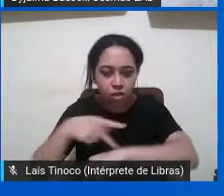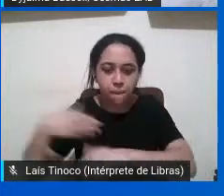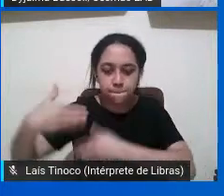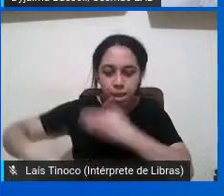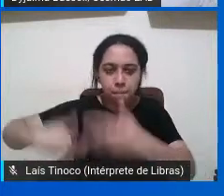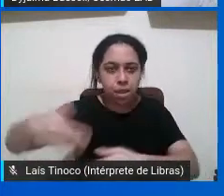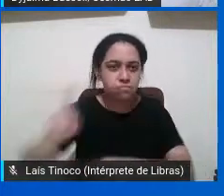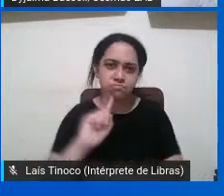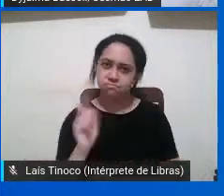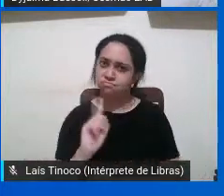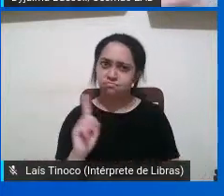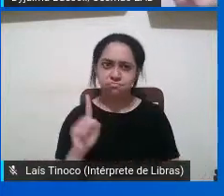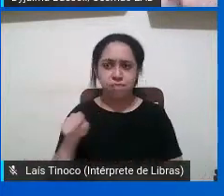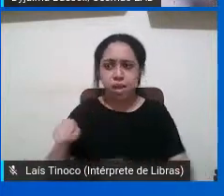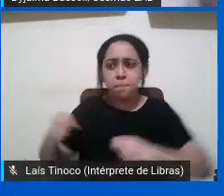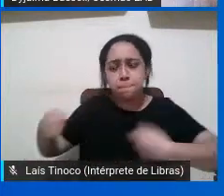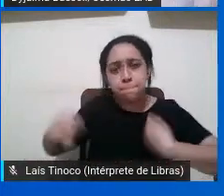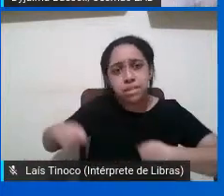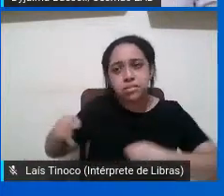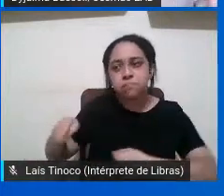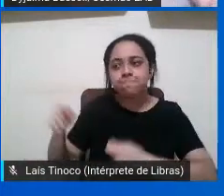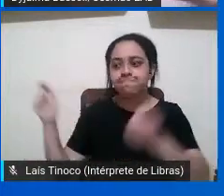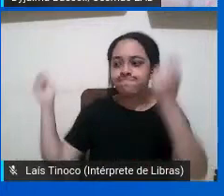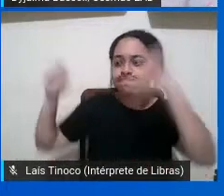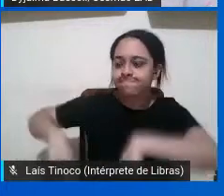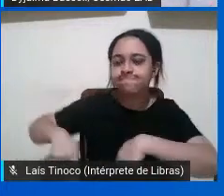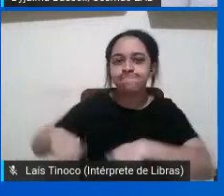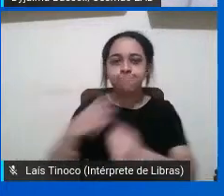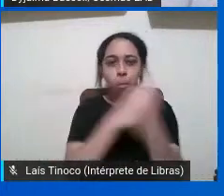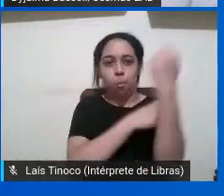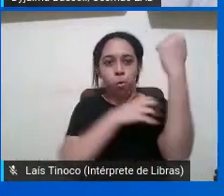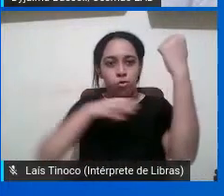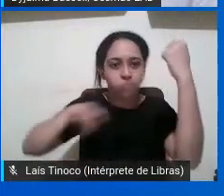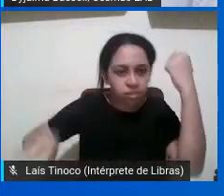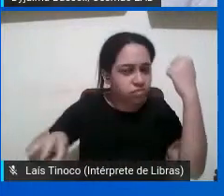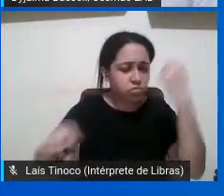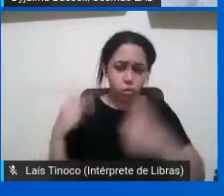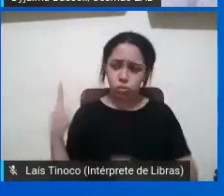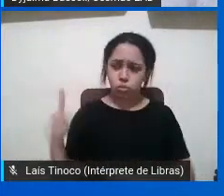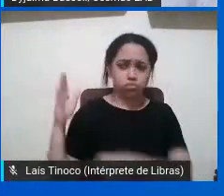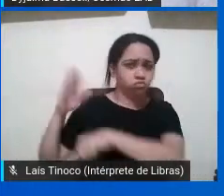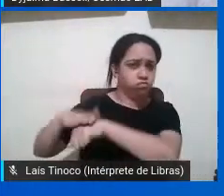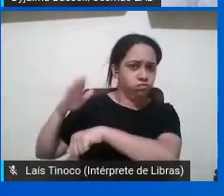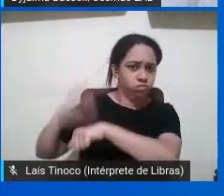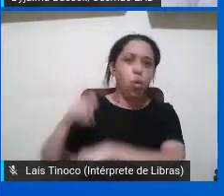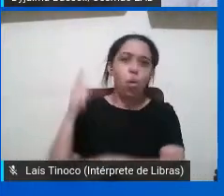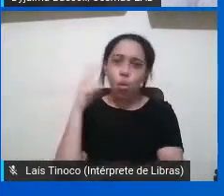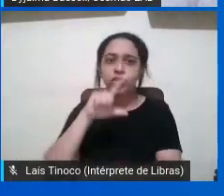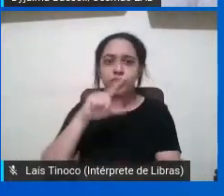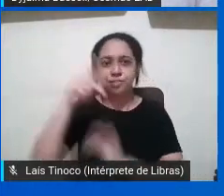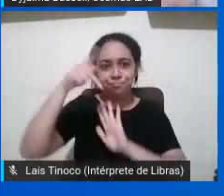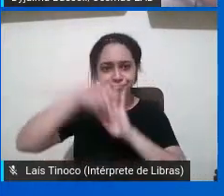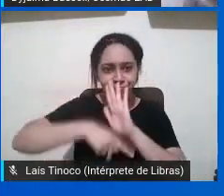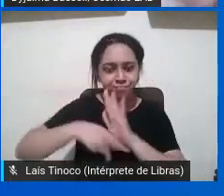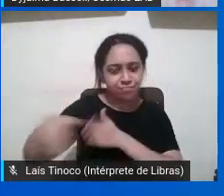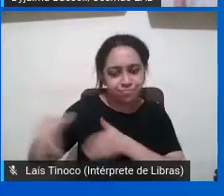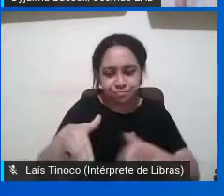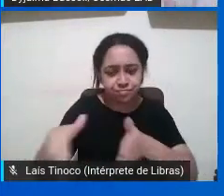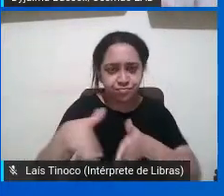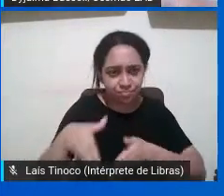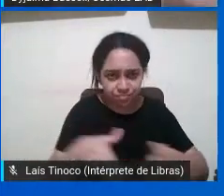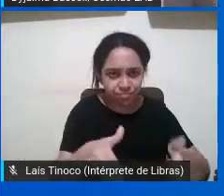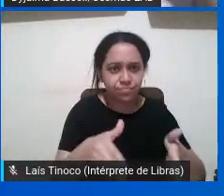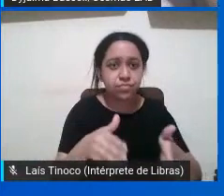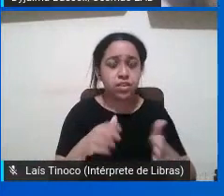capacitado possibilitado empoderado para conseguir fazer esse projeto e não é e não é possível você